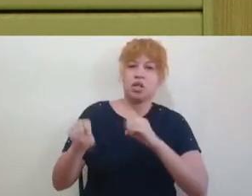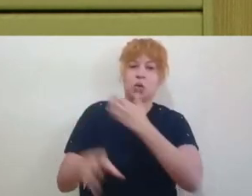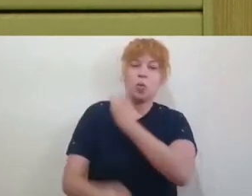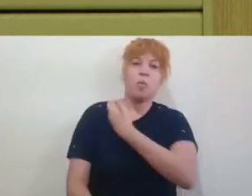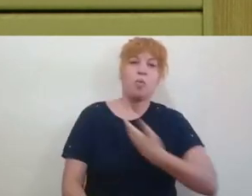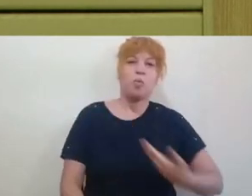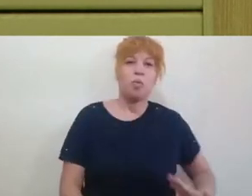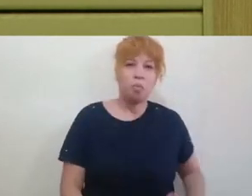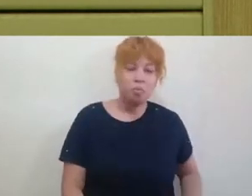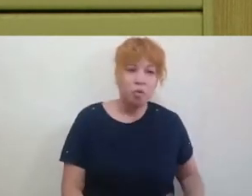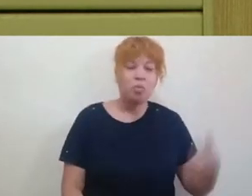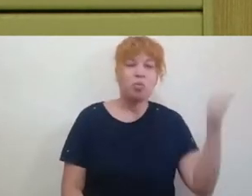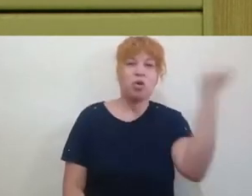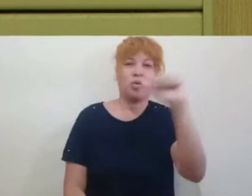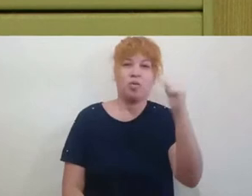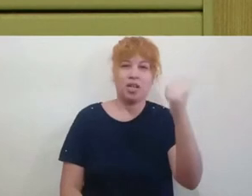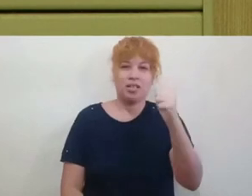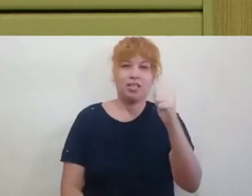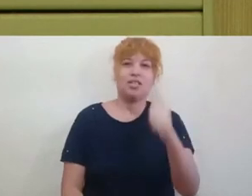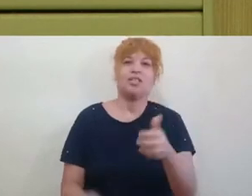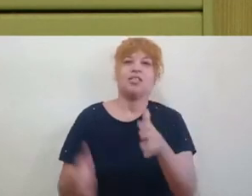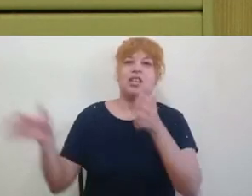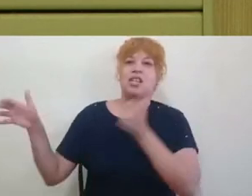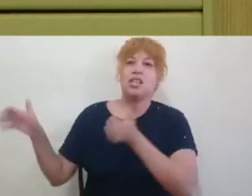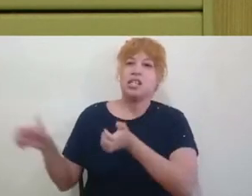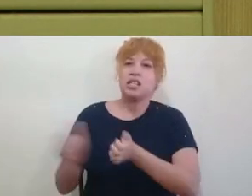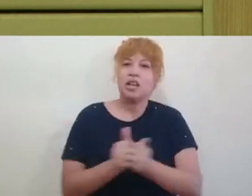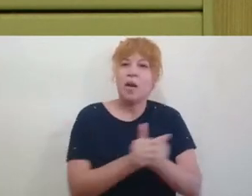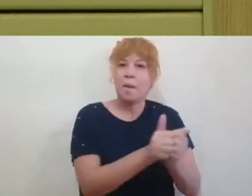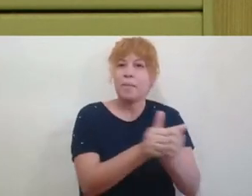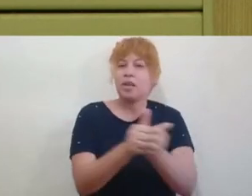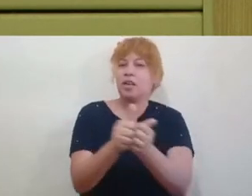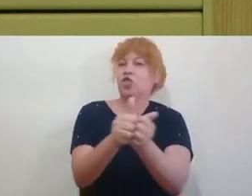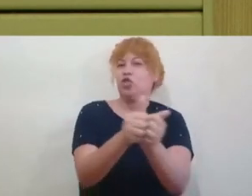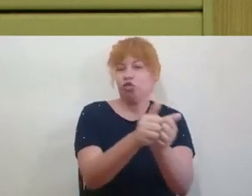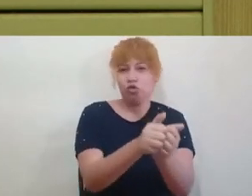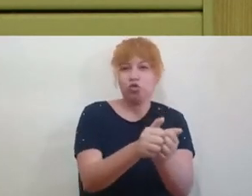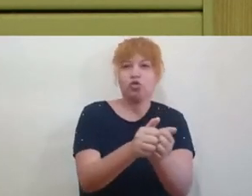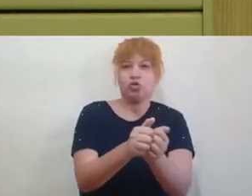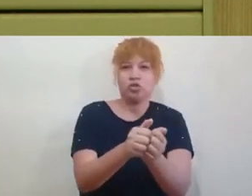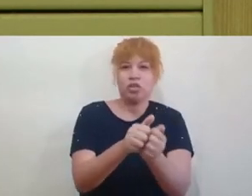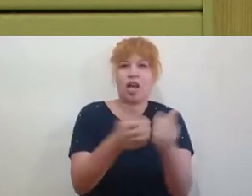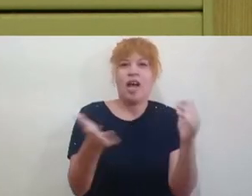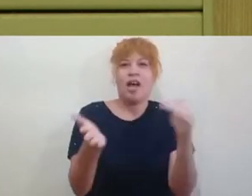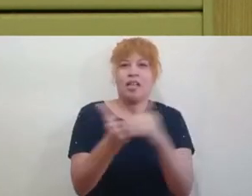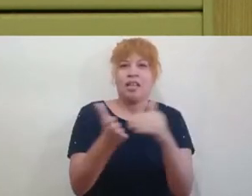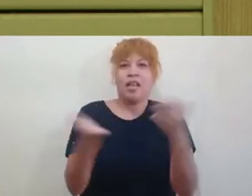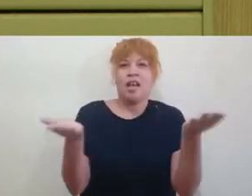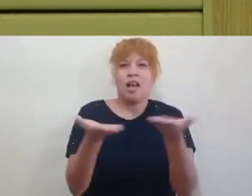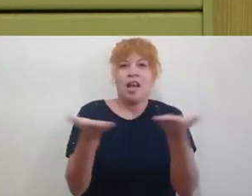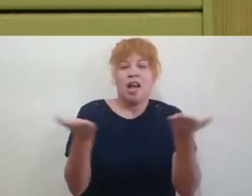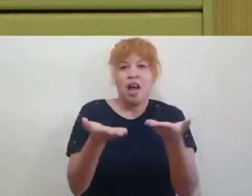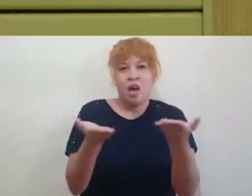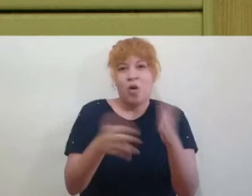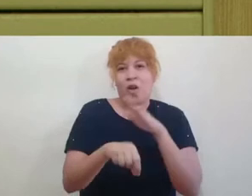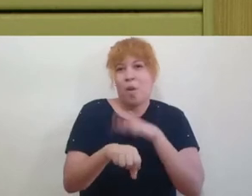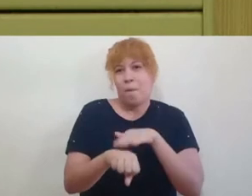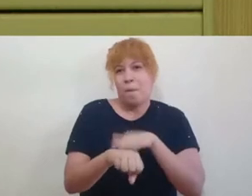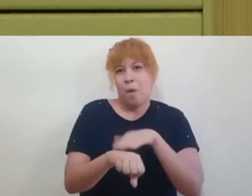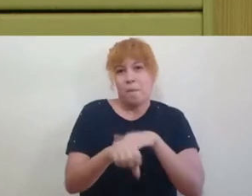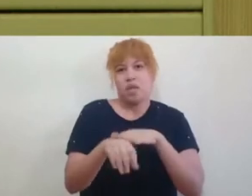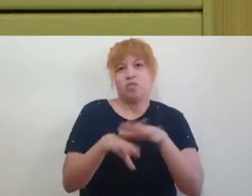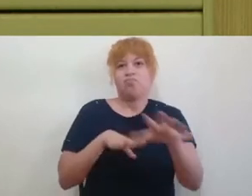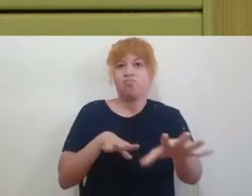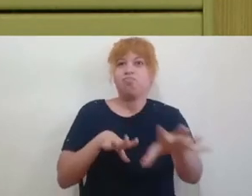com vocês na colação de grau. Trabalhamos muito para esse momento acontecer. Há um